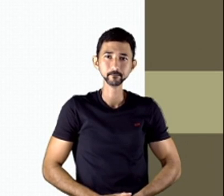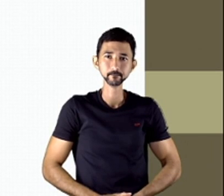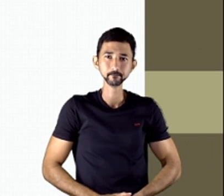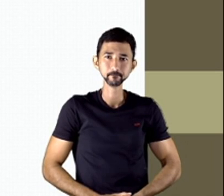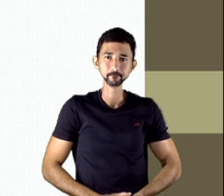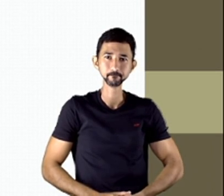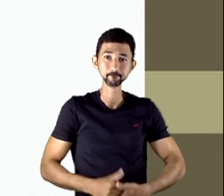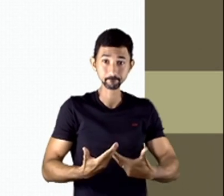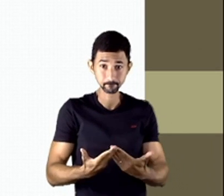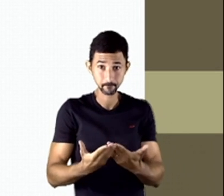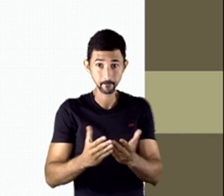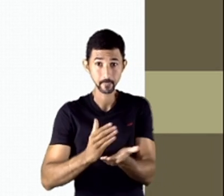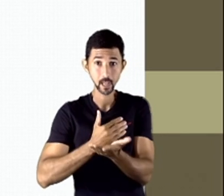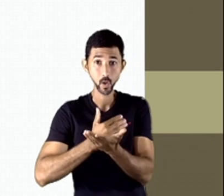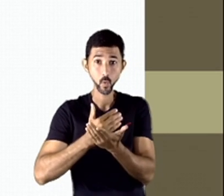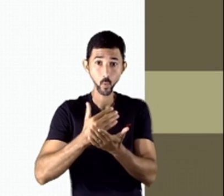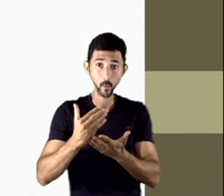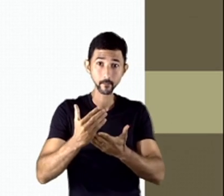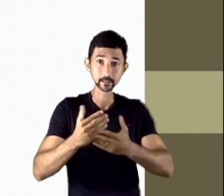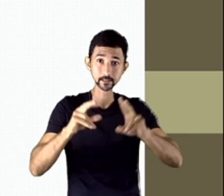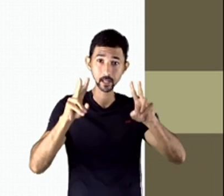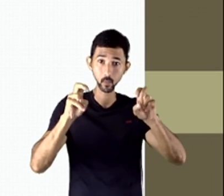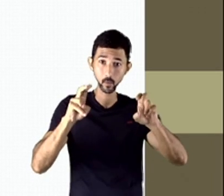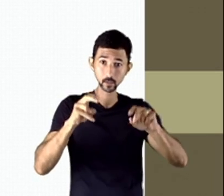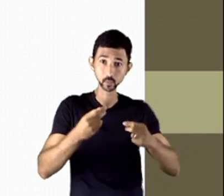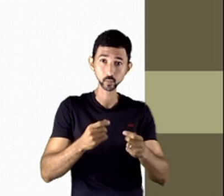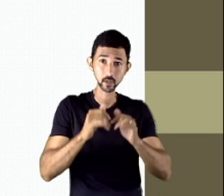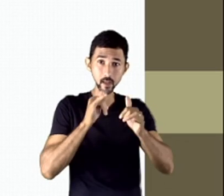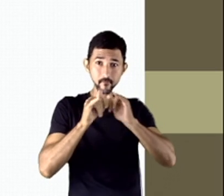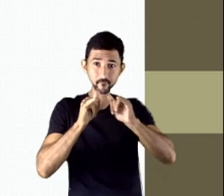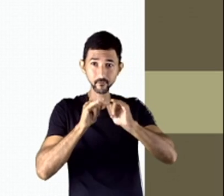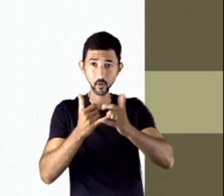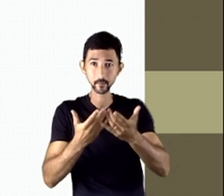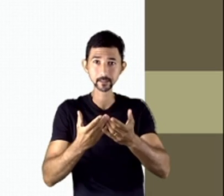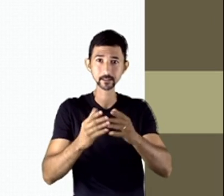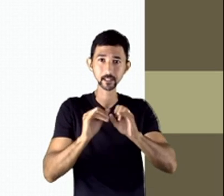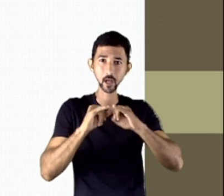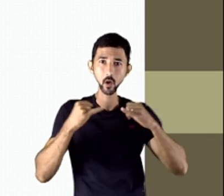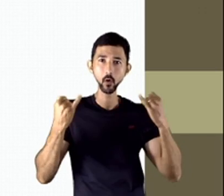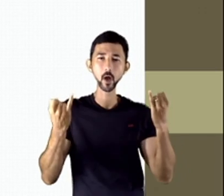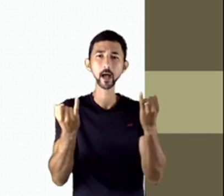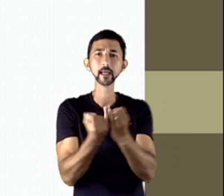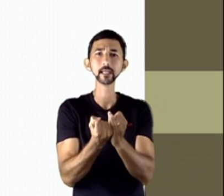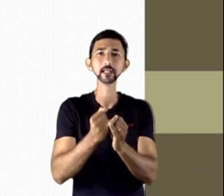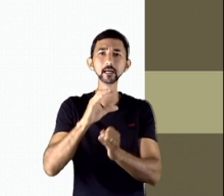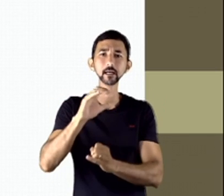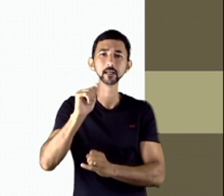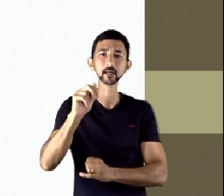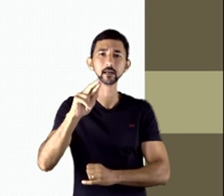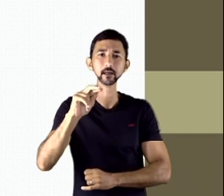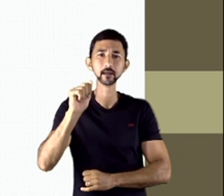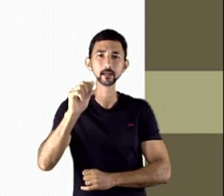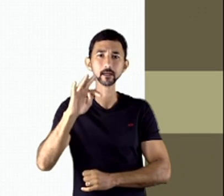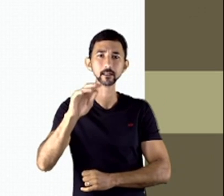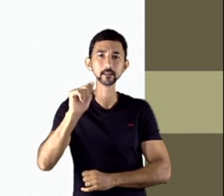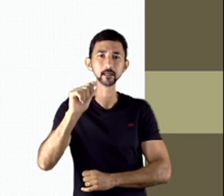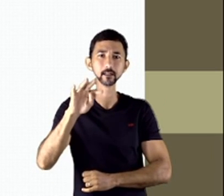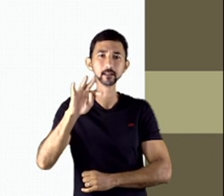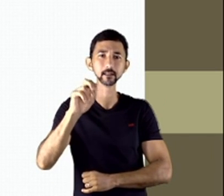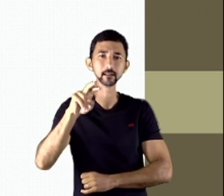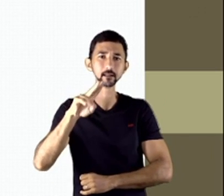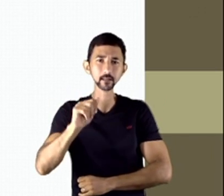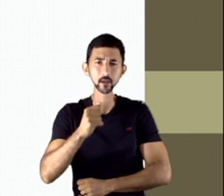Bom, para dar início ao nosso conteúdo, eu trouxe aqui para vocês uma informação sobre a Ilha de Caratateua. Quem já ouviu falar aí na Ilha de